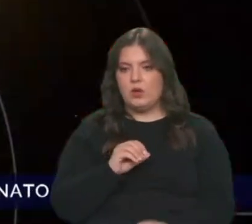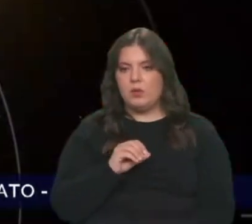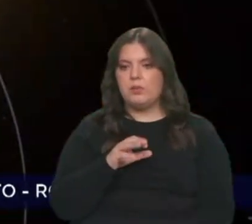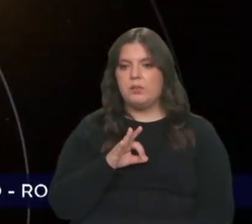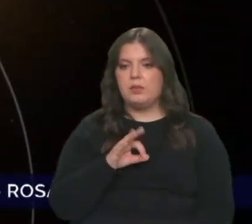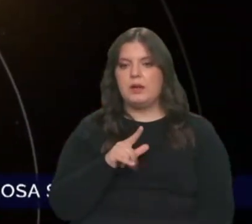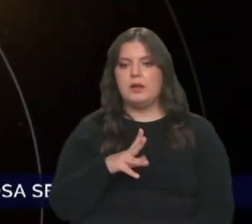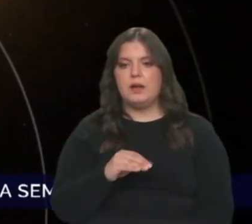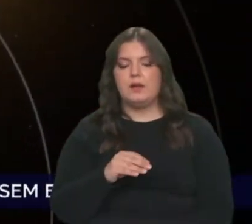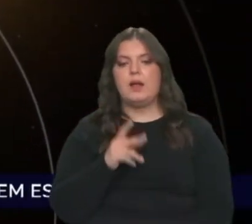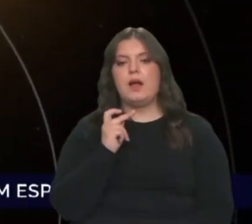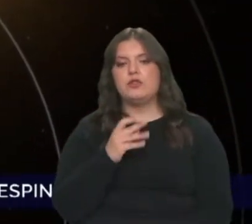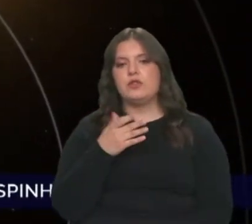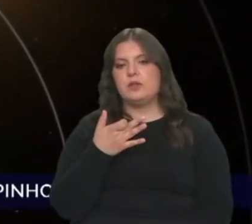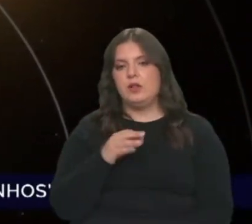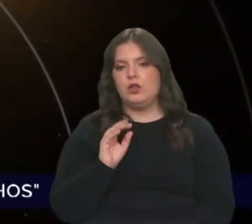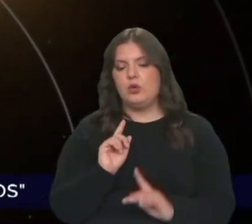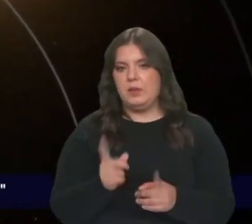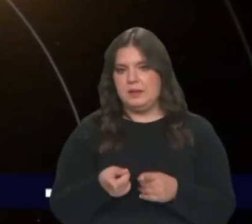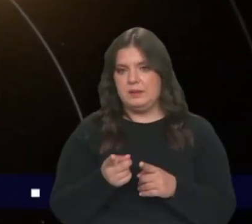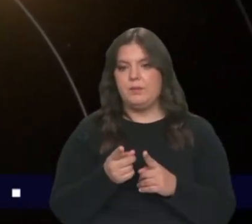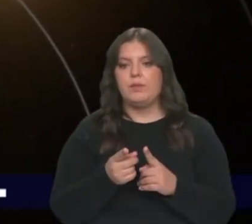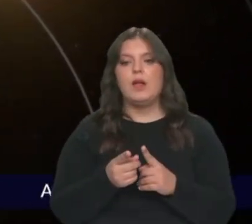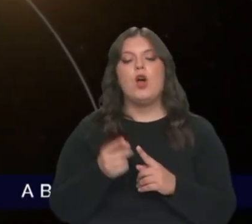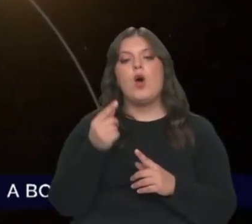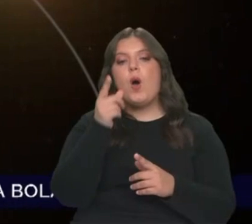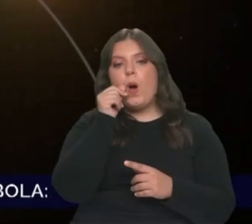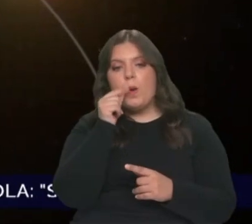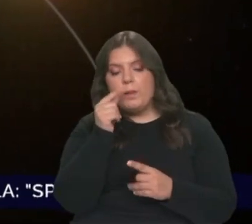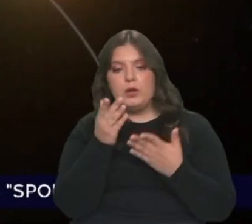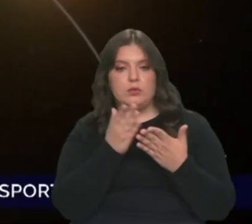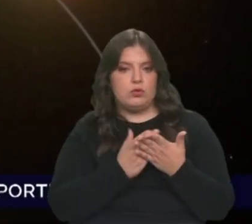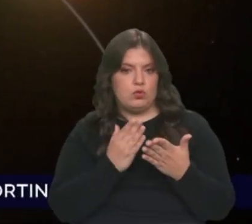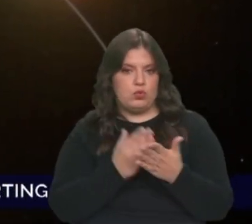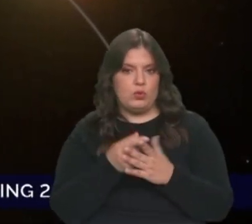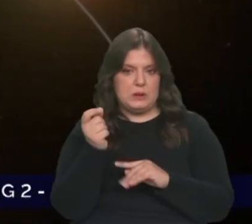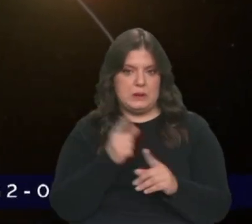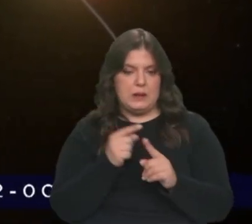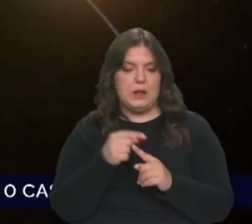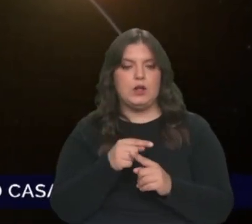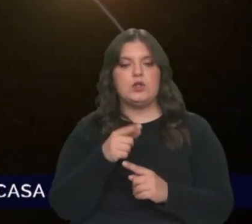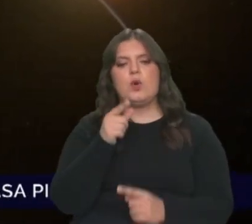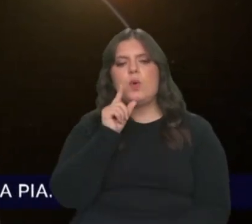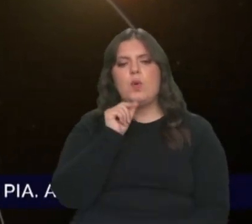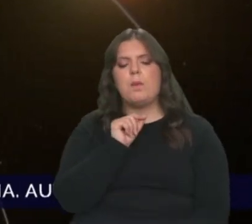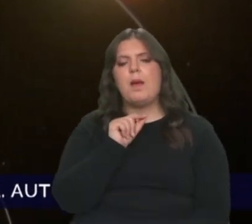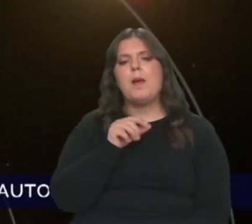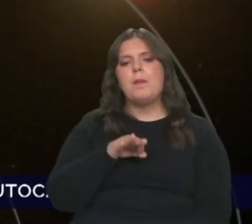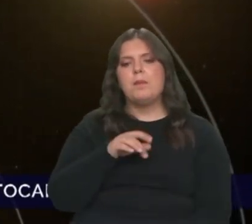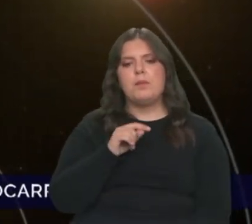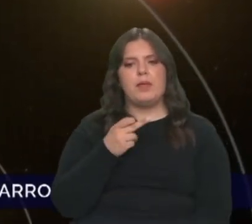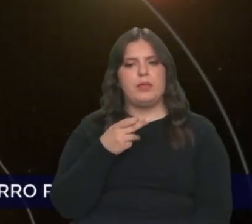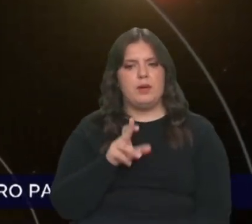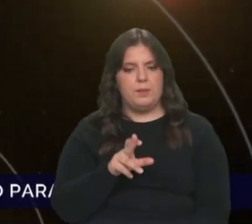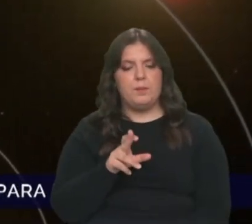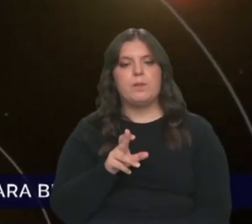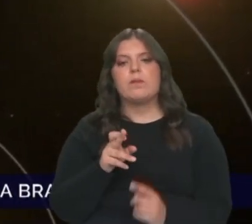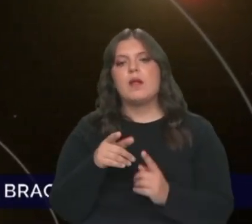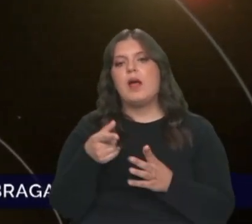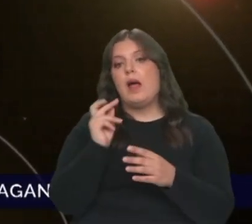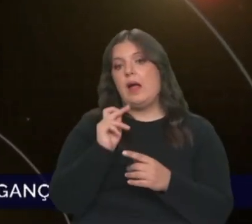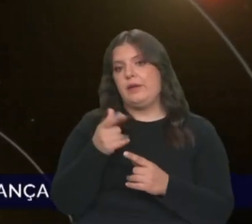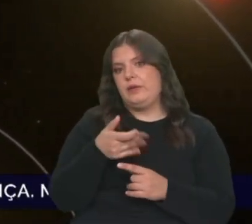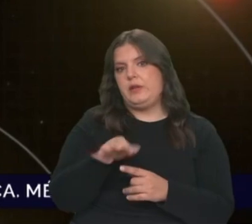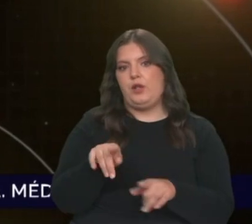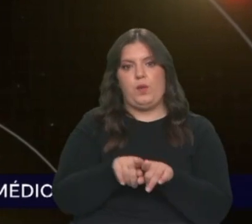70. E é muito interessante esta história, porque na década de 70 houve um astrónomo chamado Peter Van de Kamp. Como podes imaginar, na década de 70 não tínhamos a